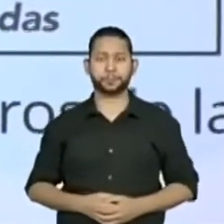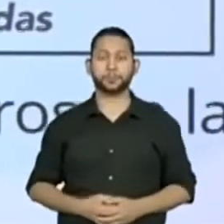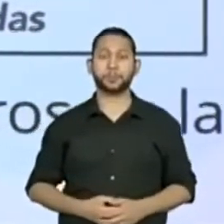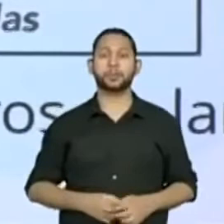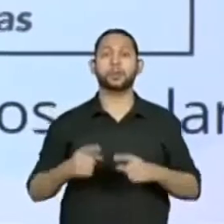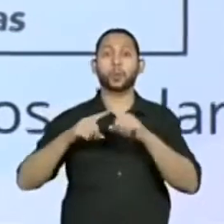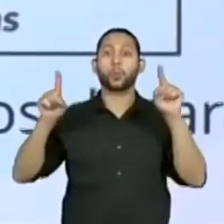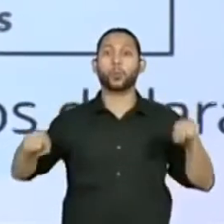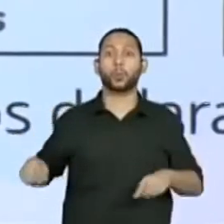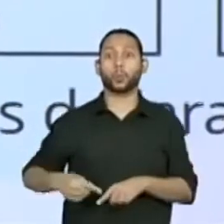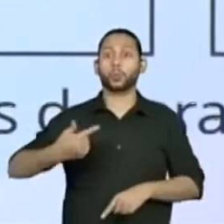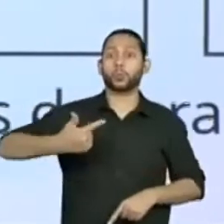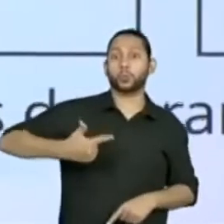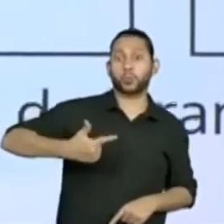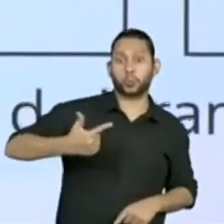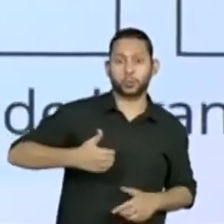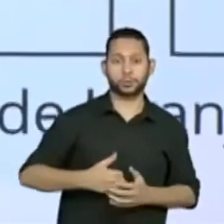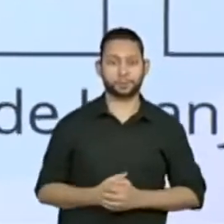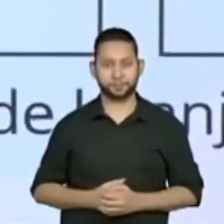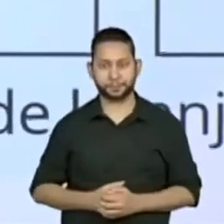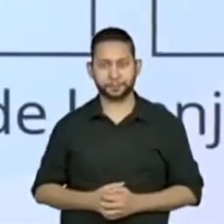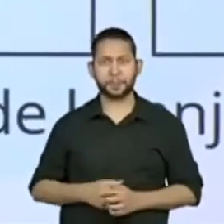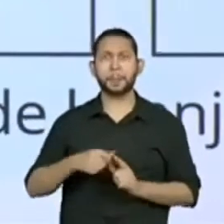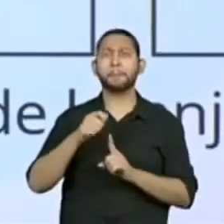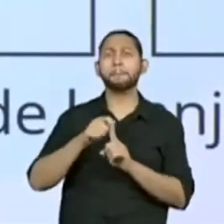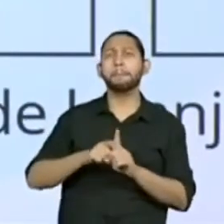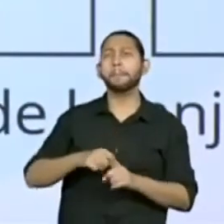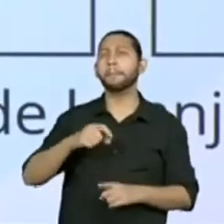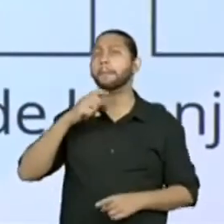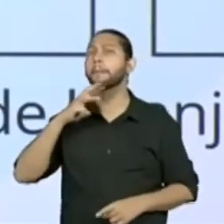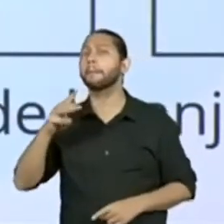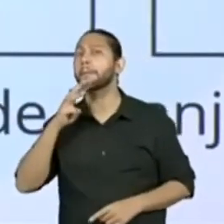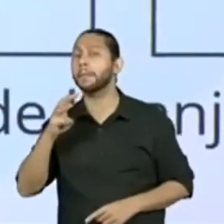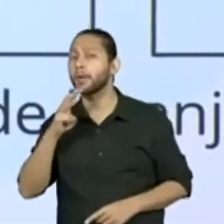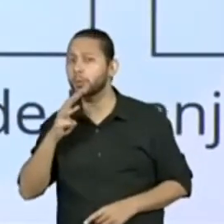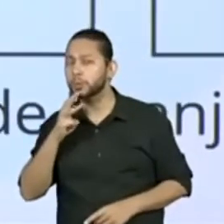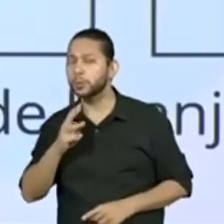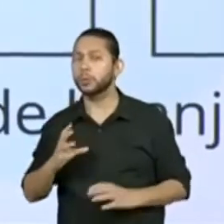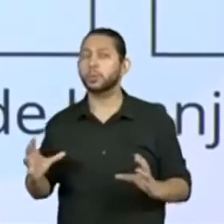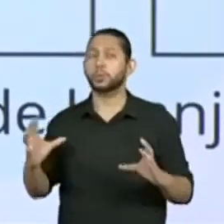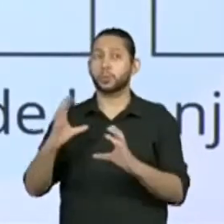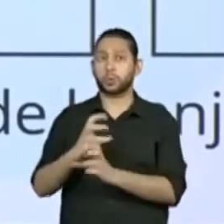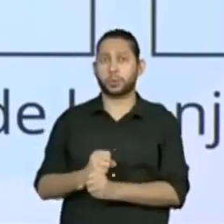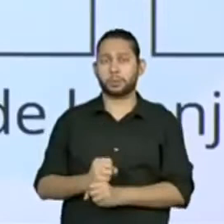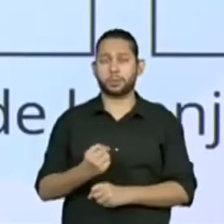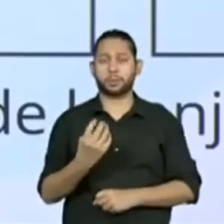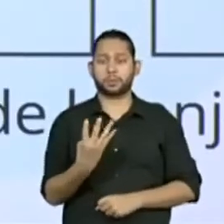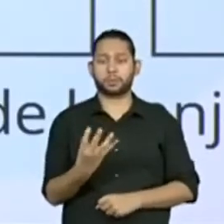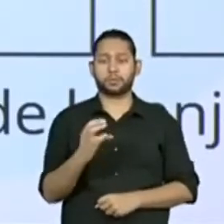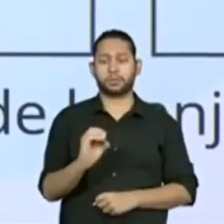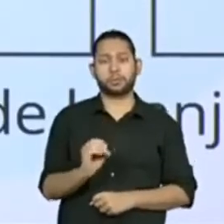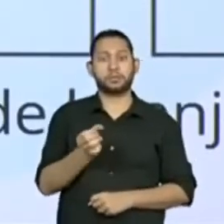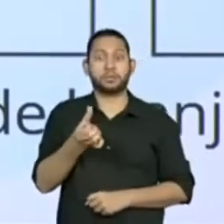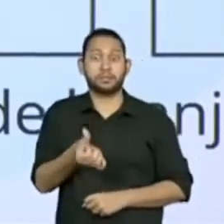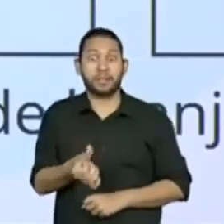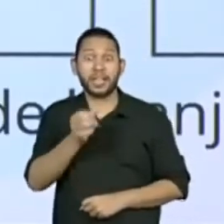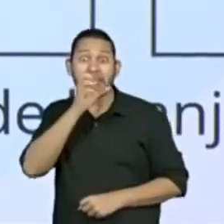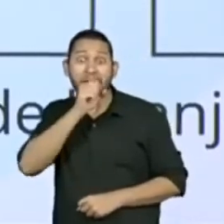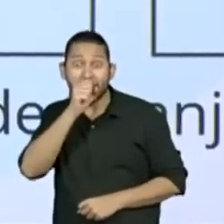anotação. No mês de março de 2020, 406